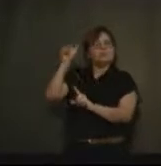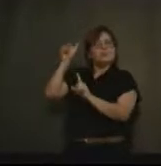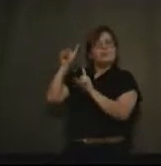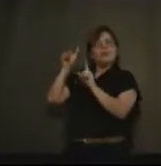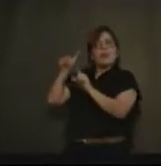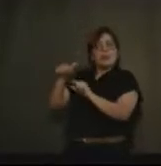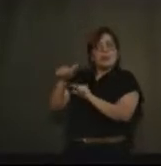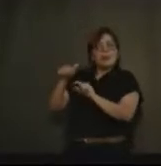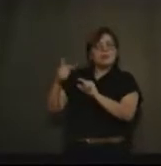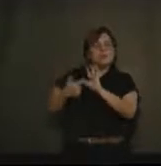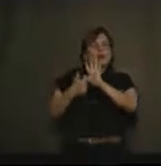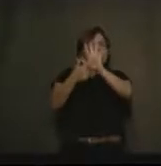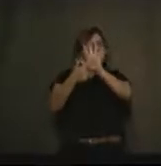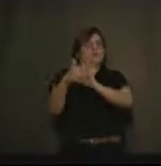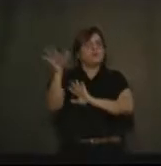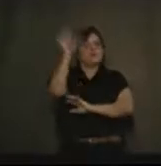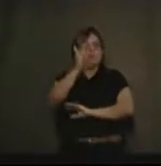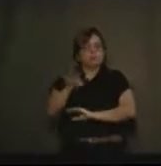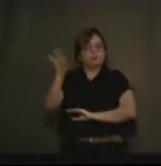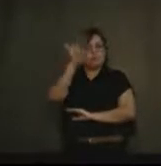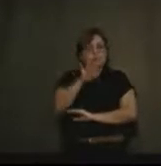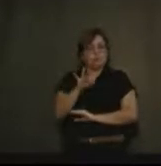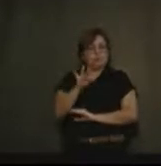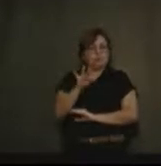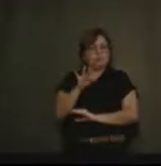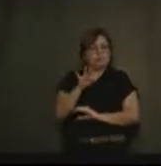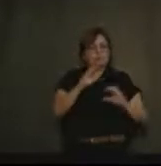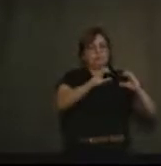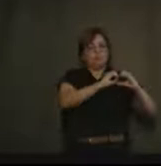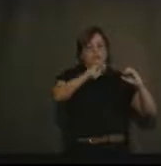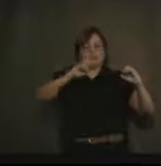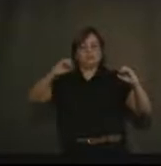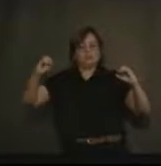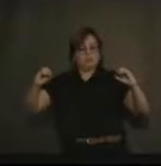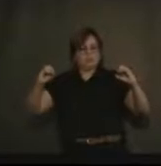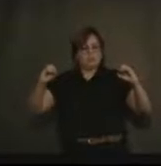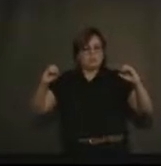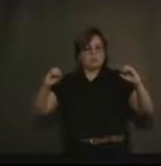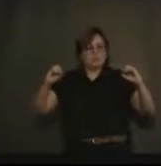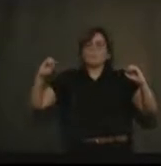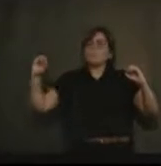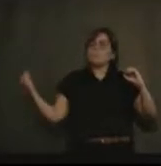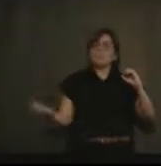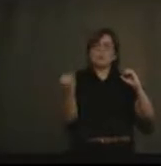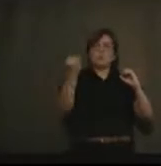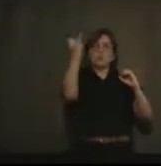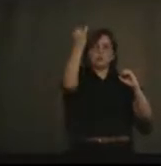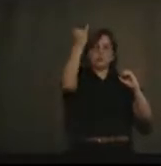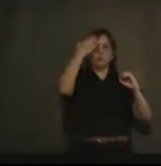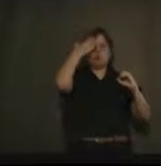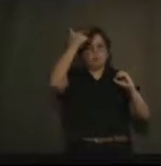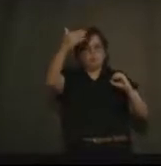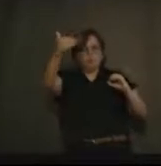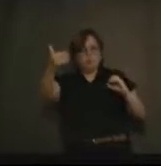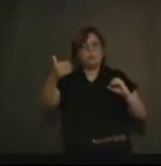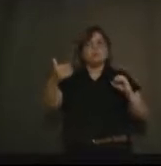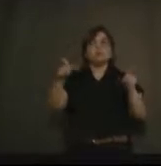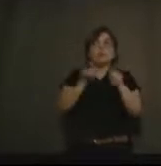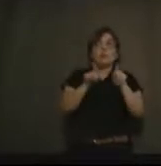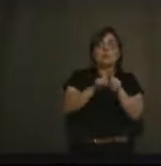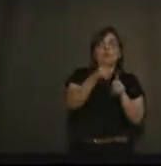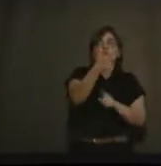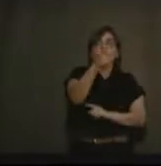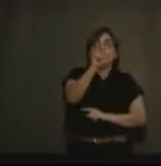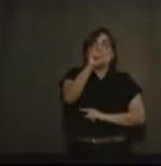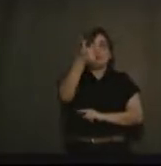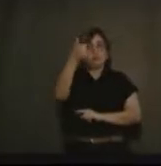conteúdo matemático do trabalho de Poincaré nessa área. E, como eu mencionei, em 2012 também apresentei na Bienal de Matemática uma